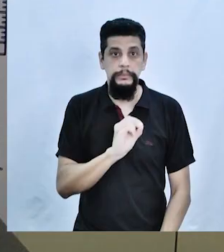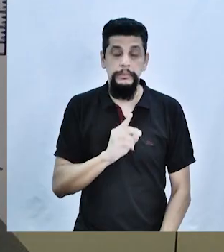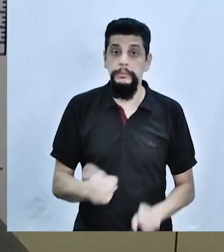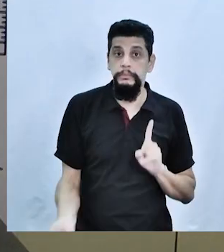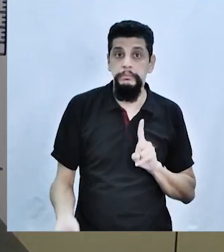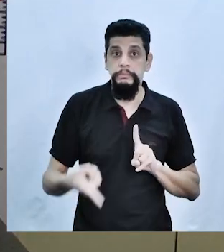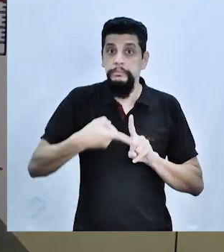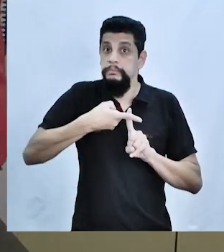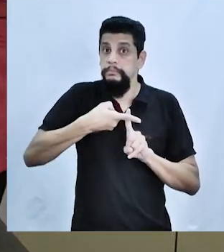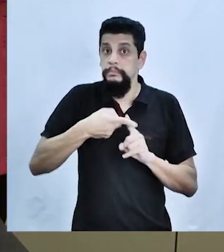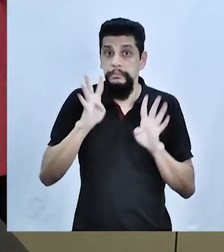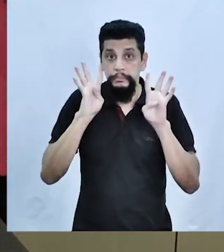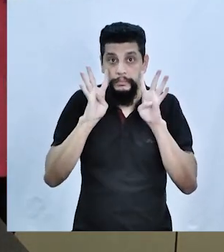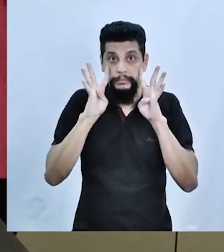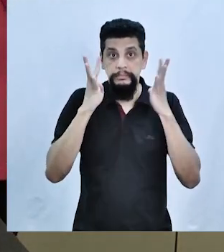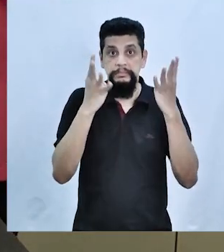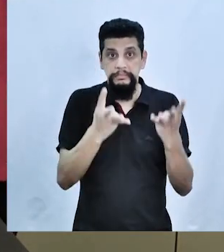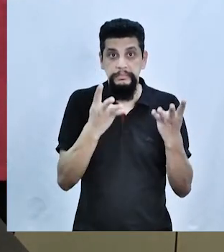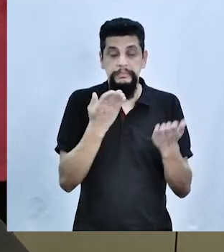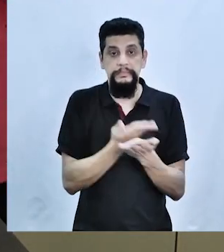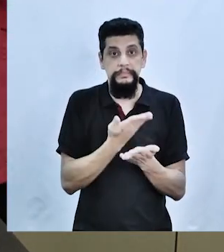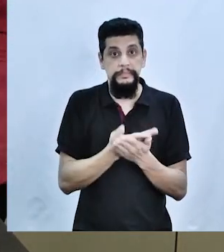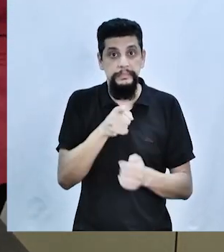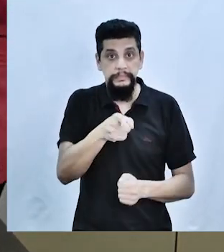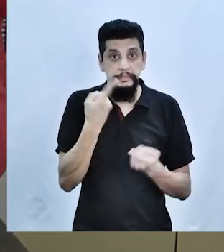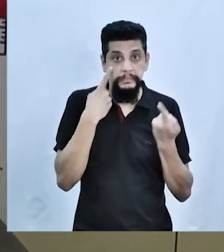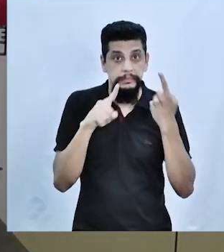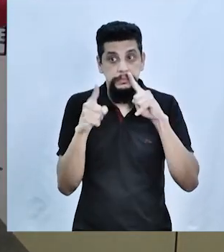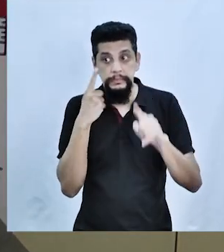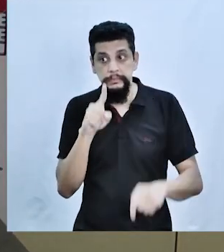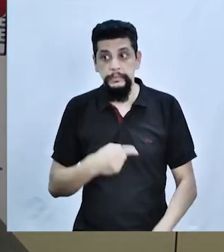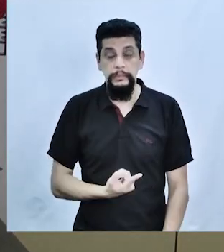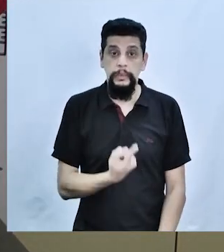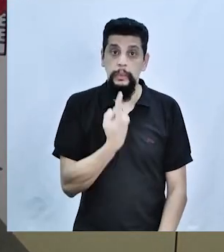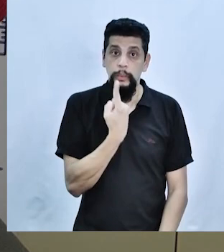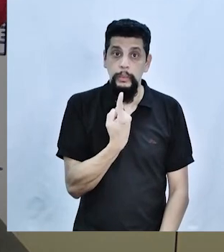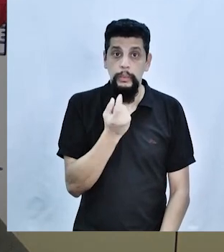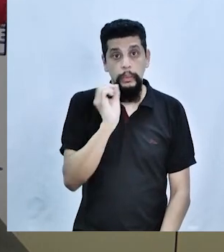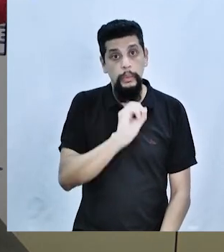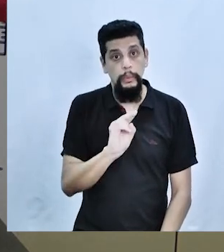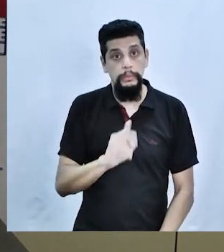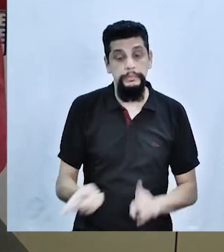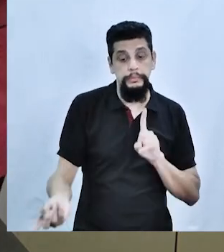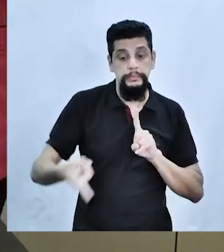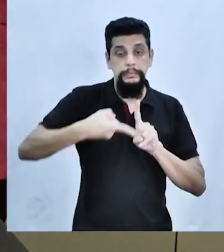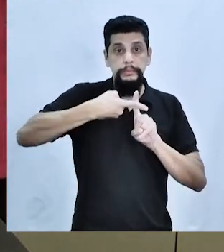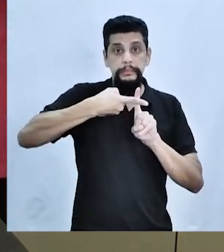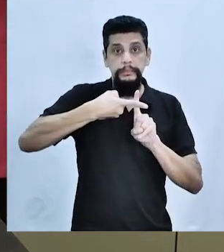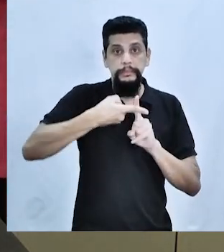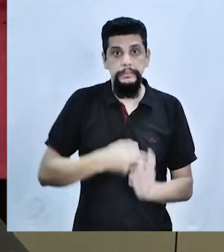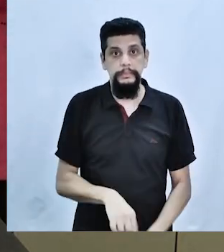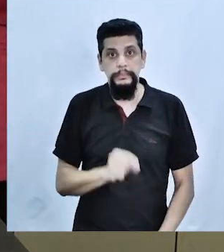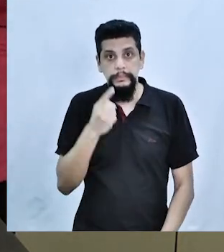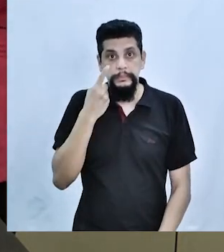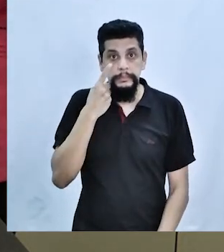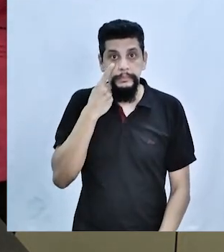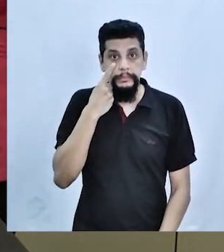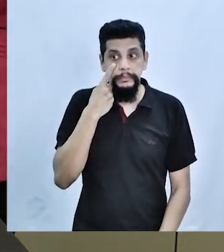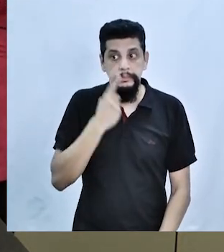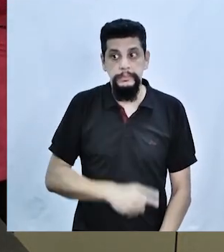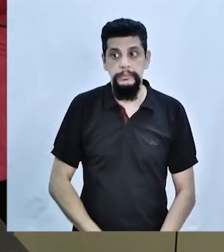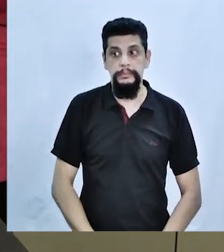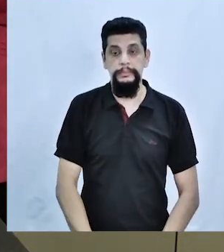que seria isso? Será? Vamos ficar bem atentos na aula para vocês descobrirem o que seria um ou mais. De olho no